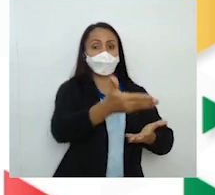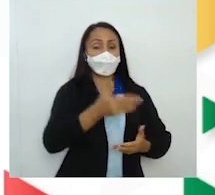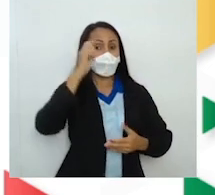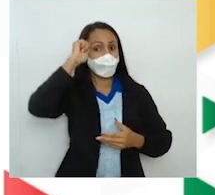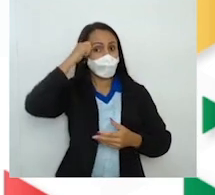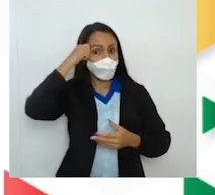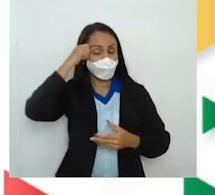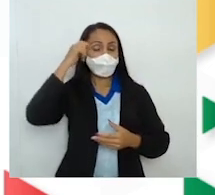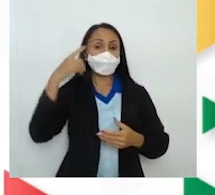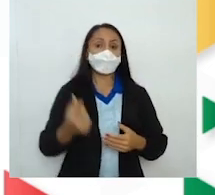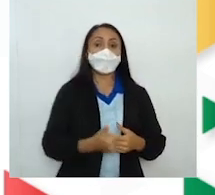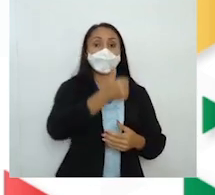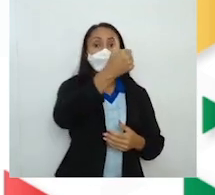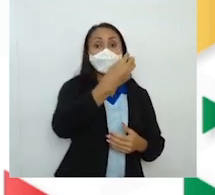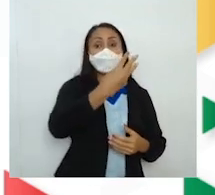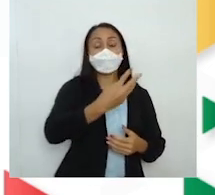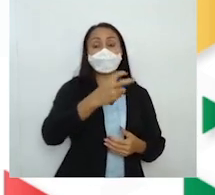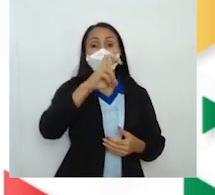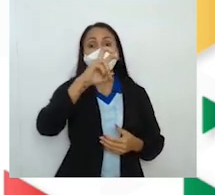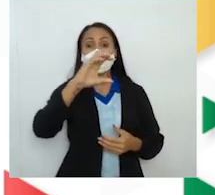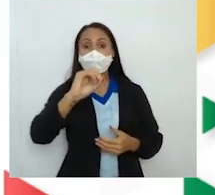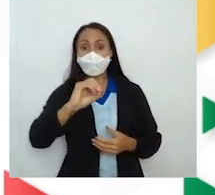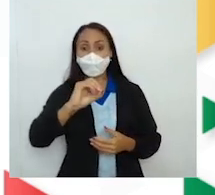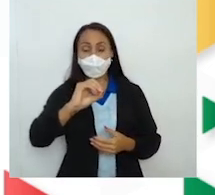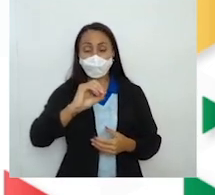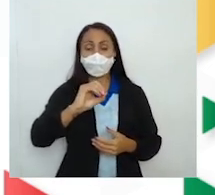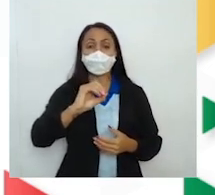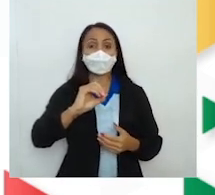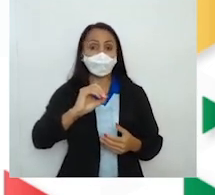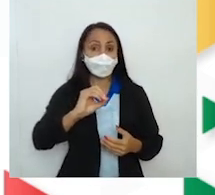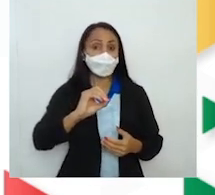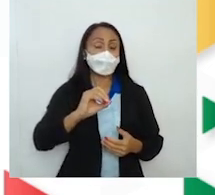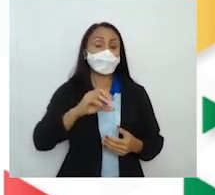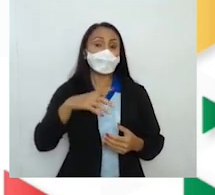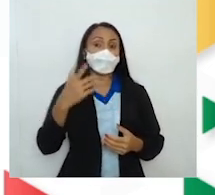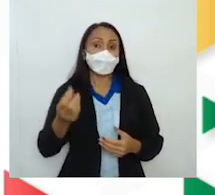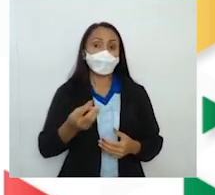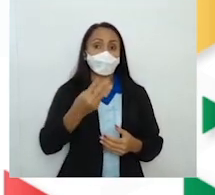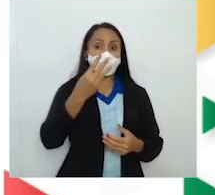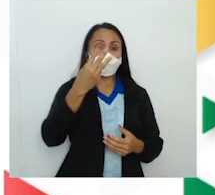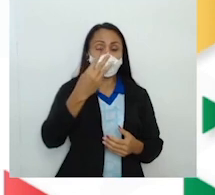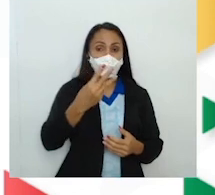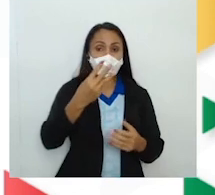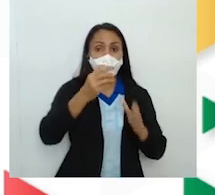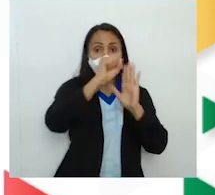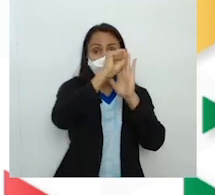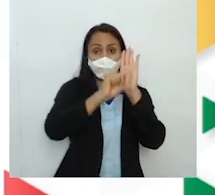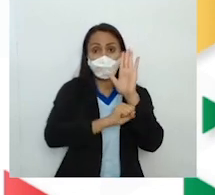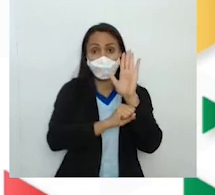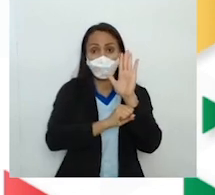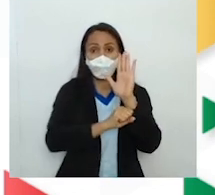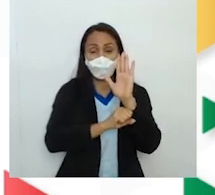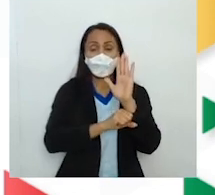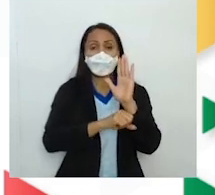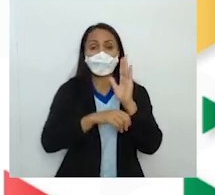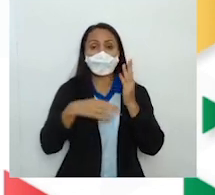recebemos 1.350 viagens, né? Foram 3 séculos de tráfico, embora, como eu disse a